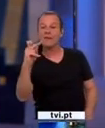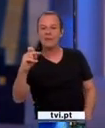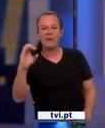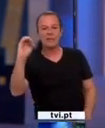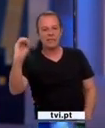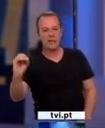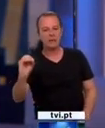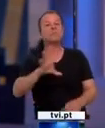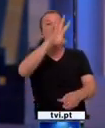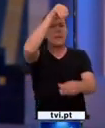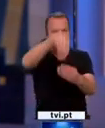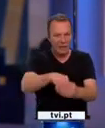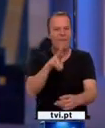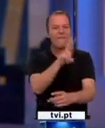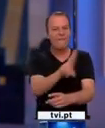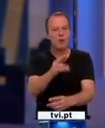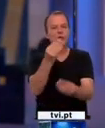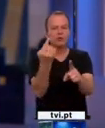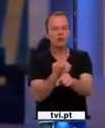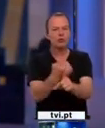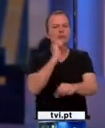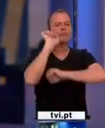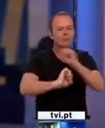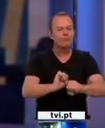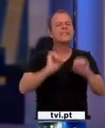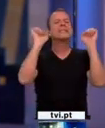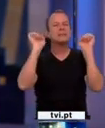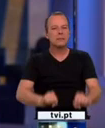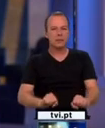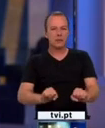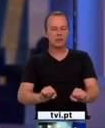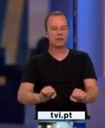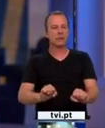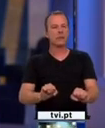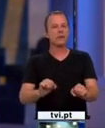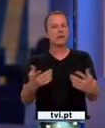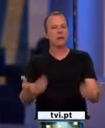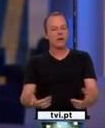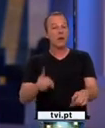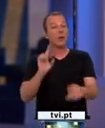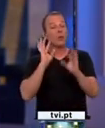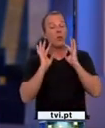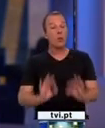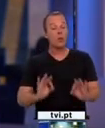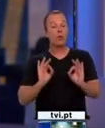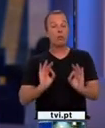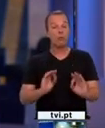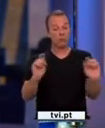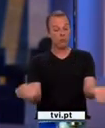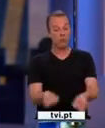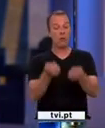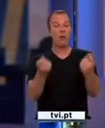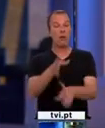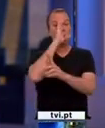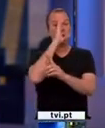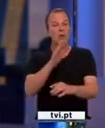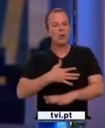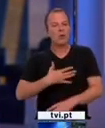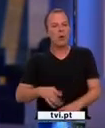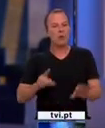finais. Portanto, é mesmo melhor ter cuidado com a propaganda, com a imagem que o Governo e o Estado gostam de dar de